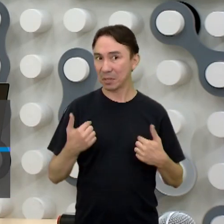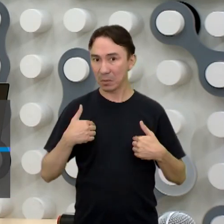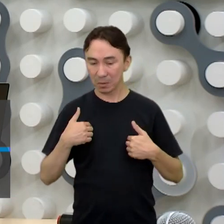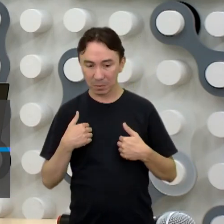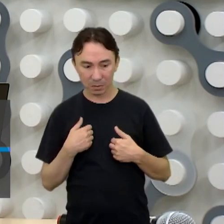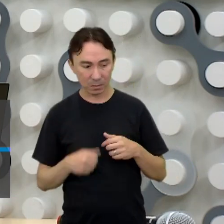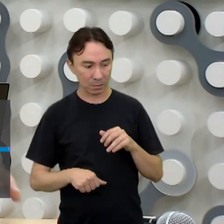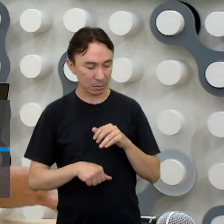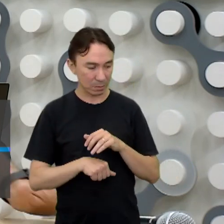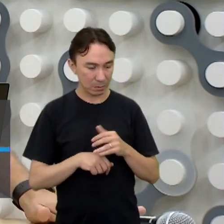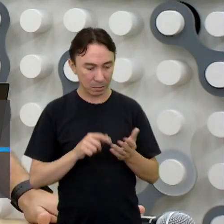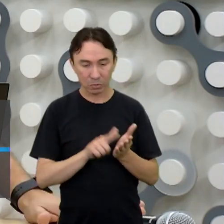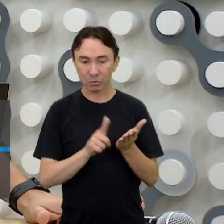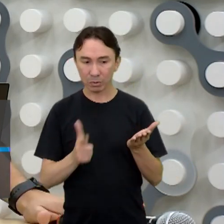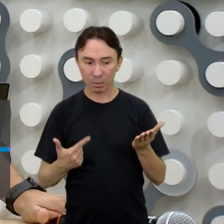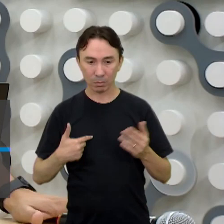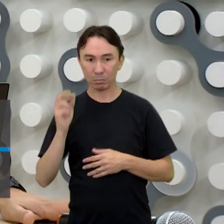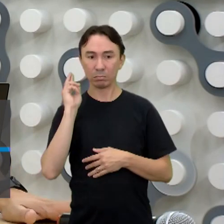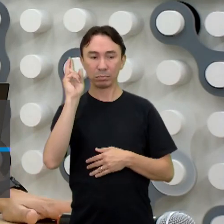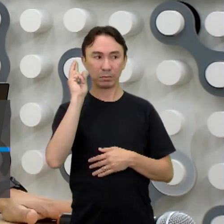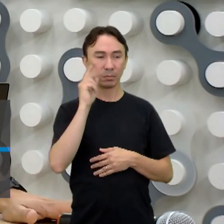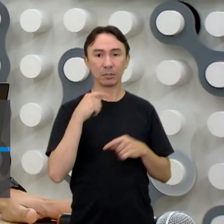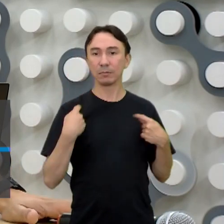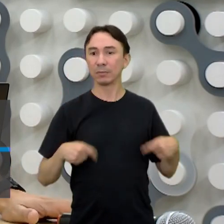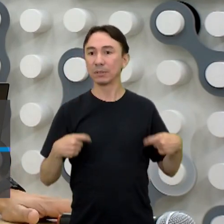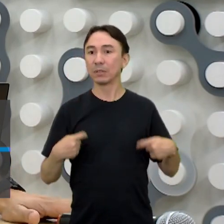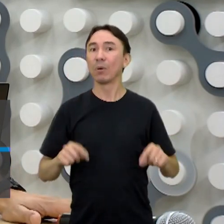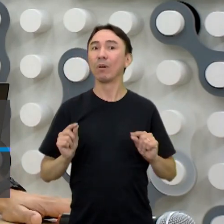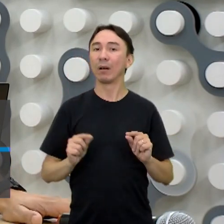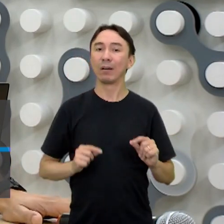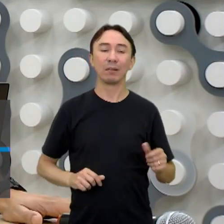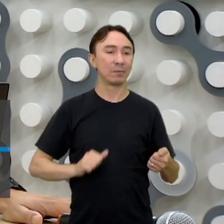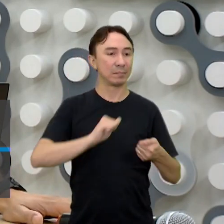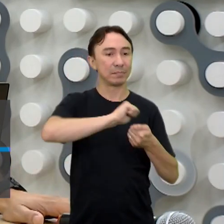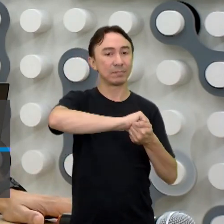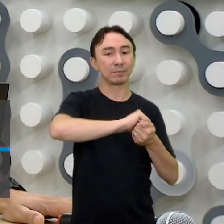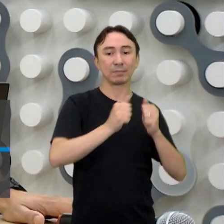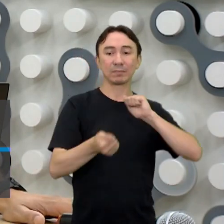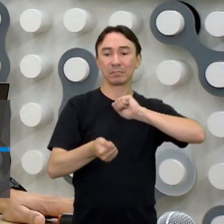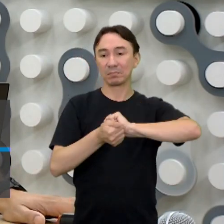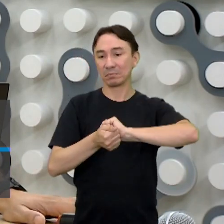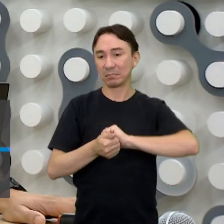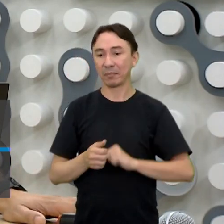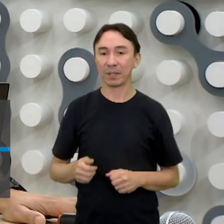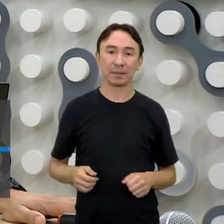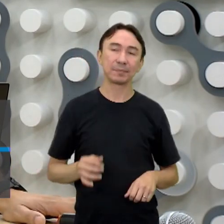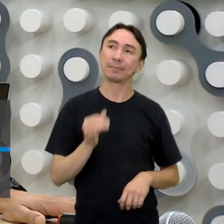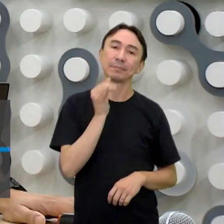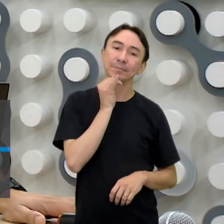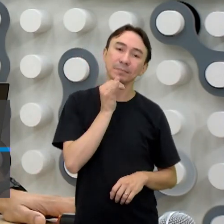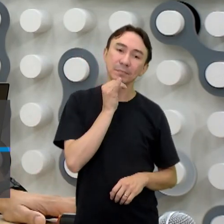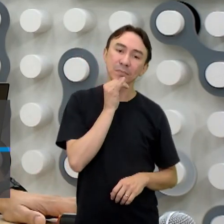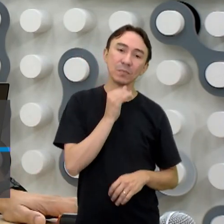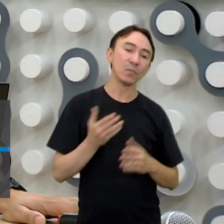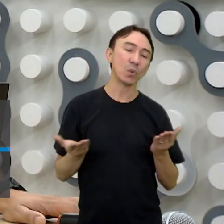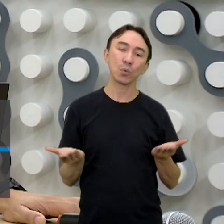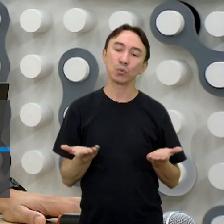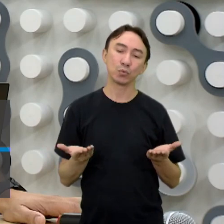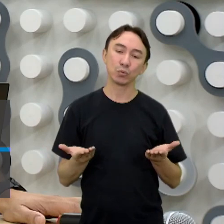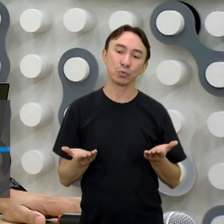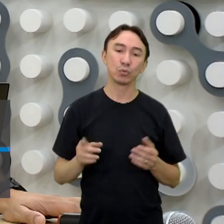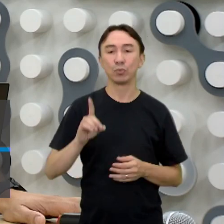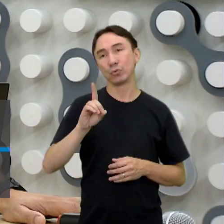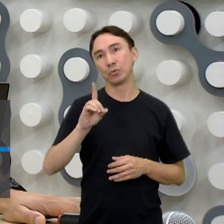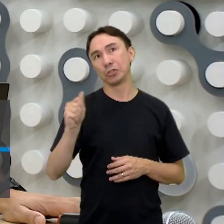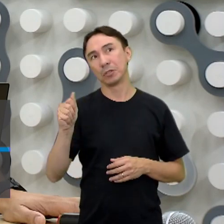me adequar a isso. Porque pensa bem, hoje é dia, sei lá, 1º de maio. Eu